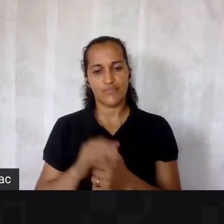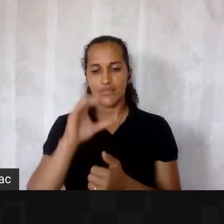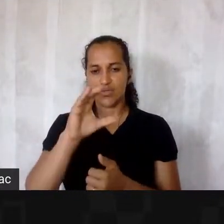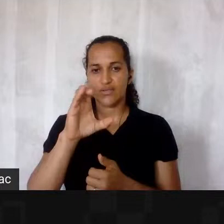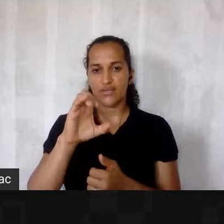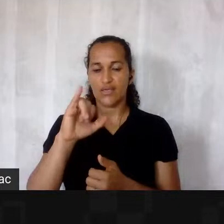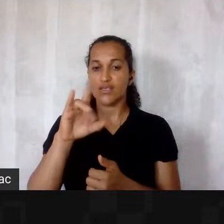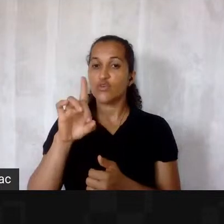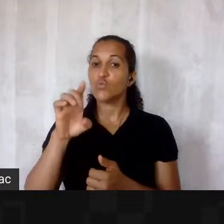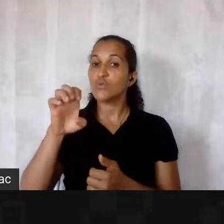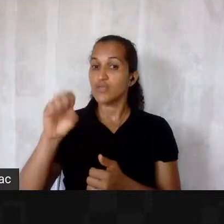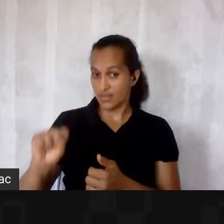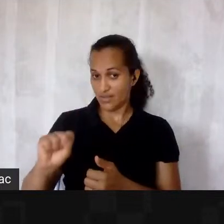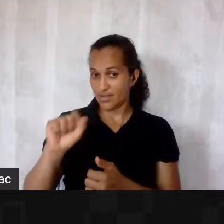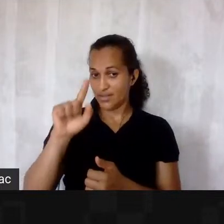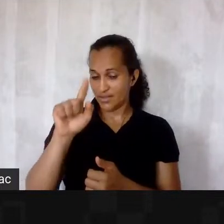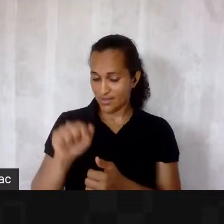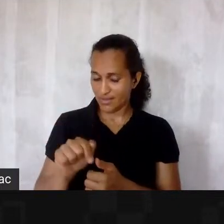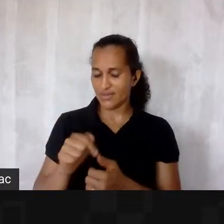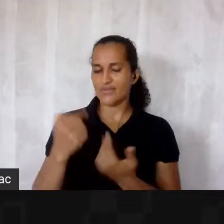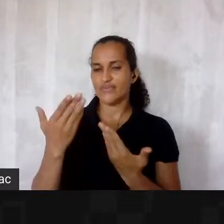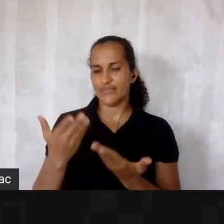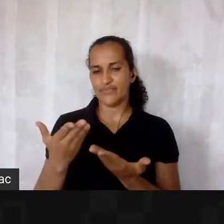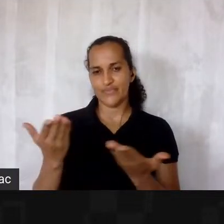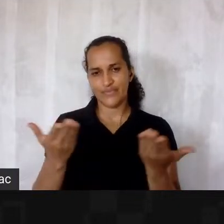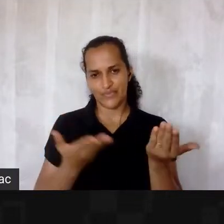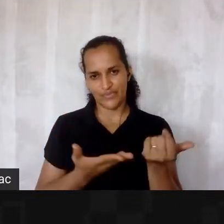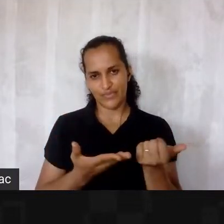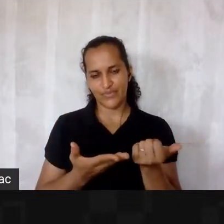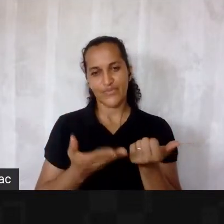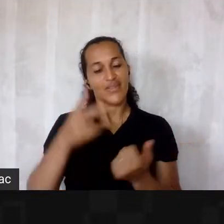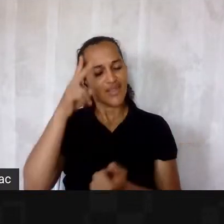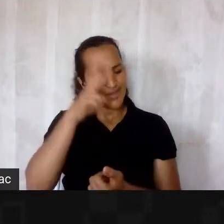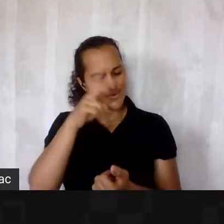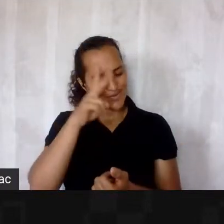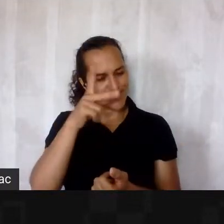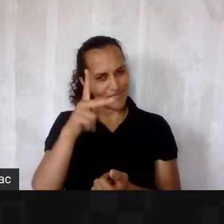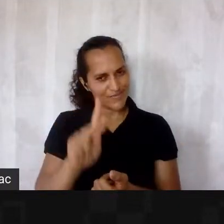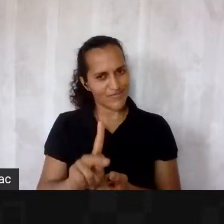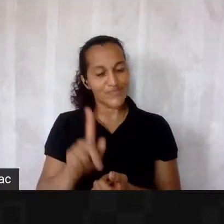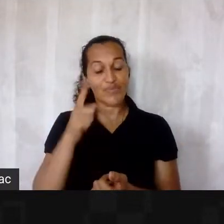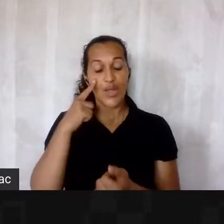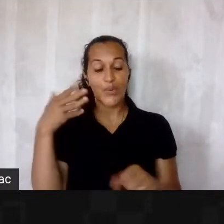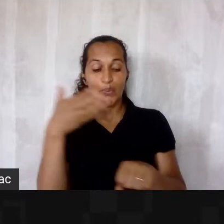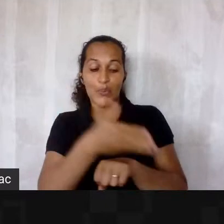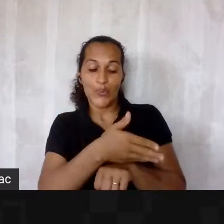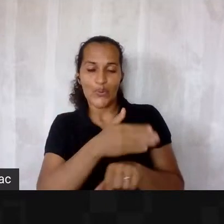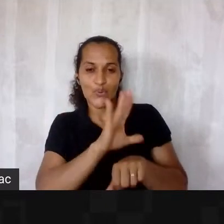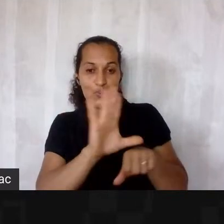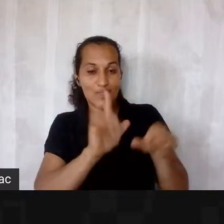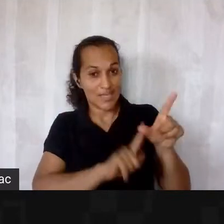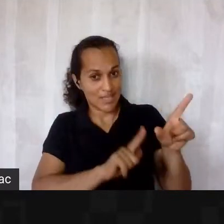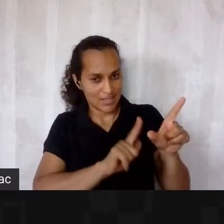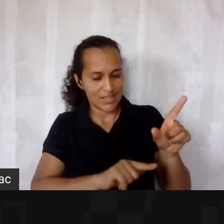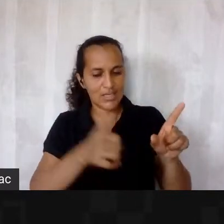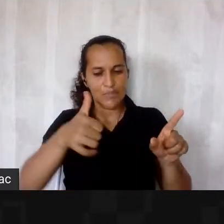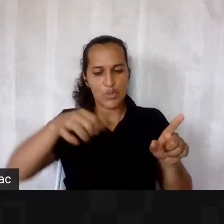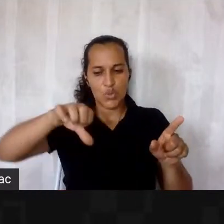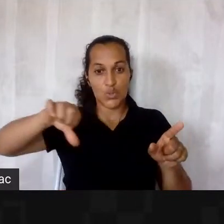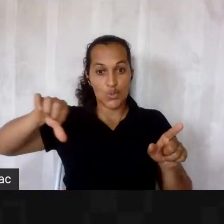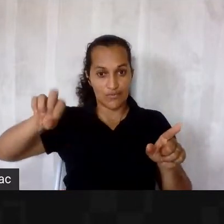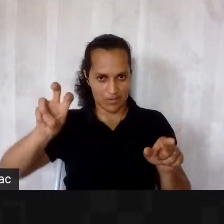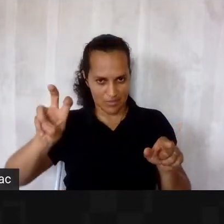Seildi da Silva Pereira. Eu tenho uma historinha da Seildi aqui, e ela ingressou no curso de letras em 1995.